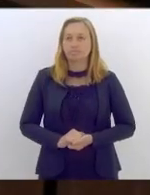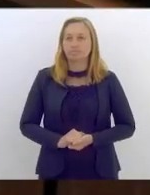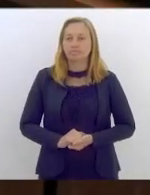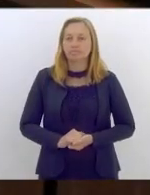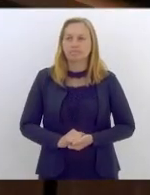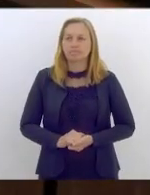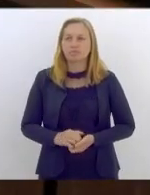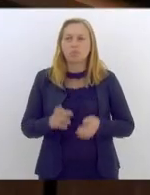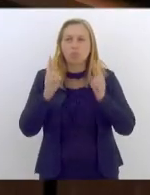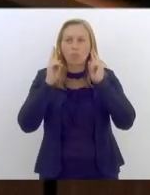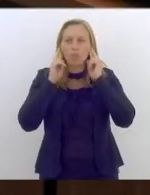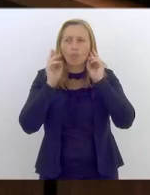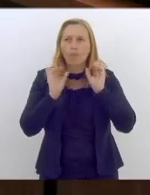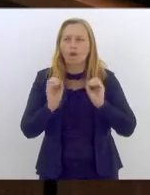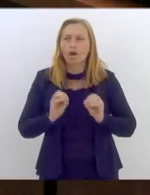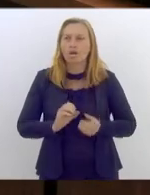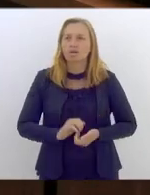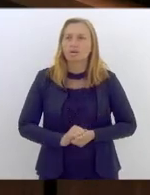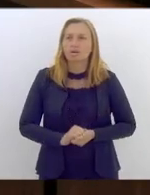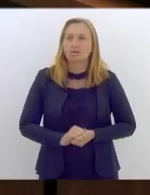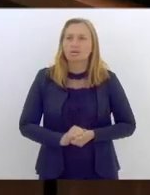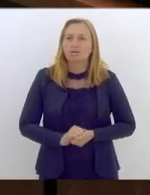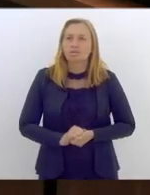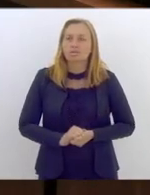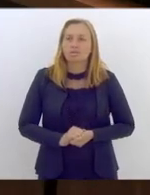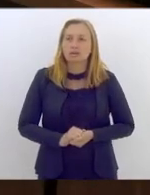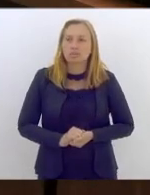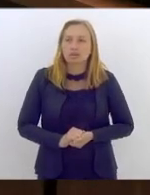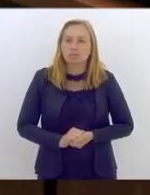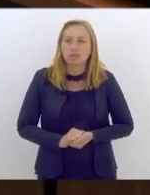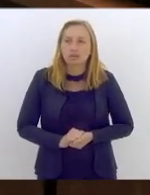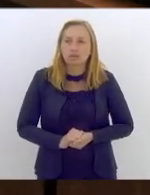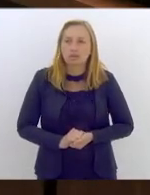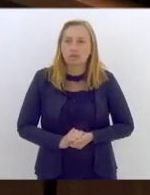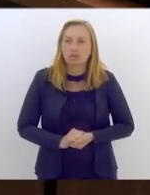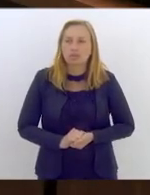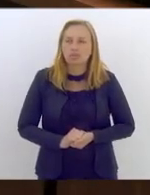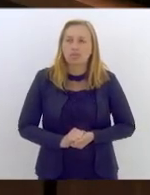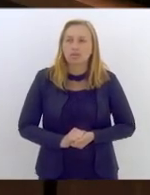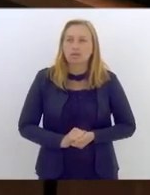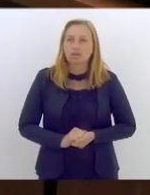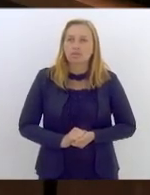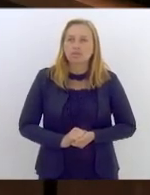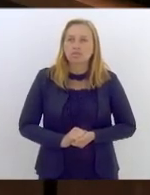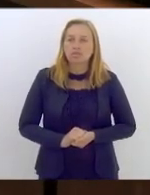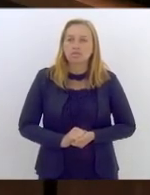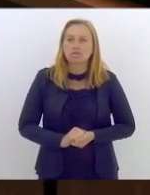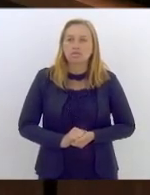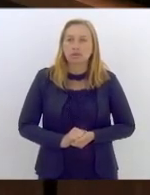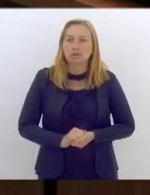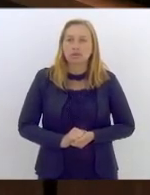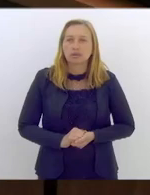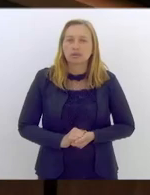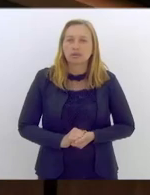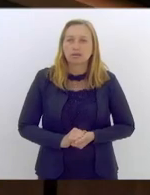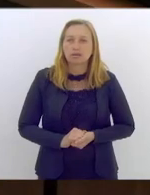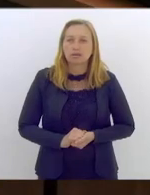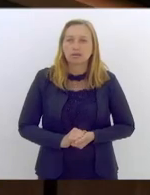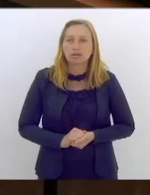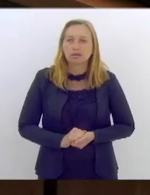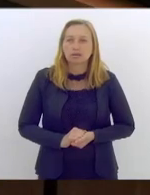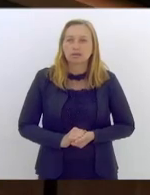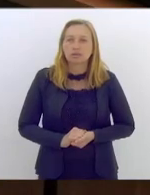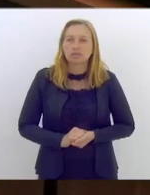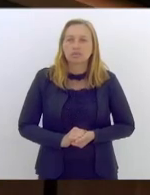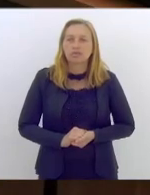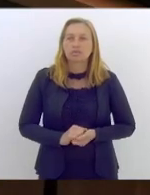popular Lucinha, pedindo expediente inicial. Senhora